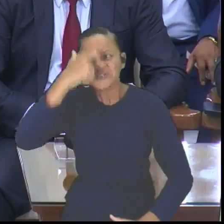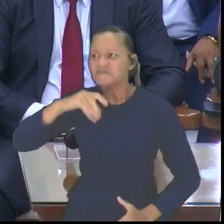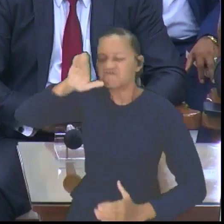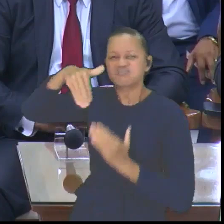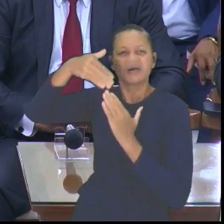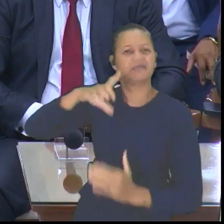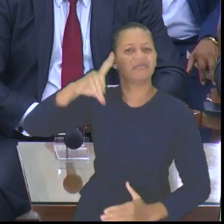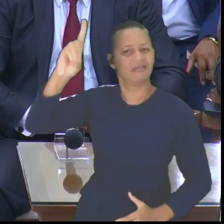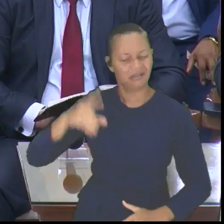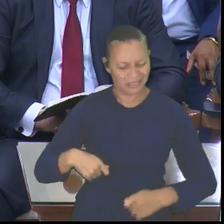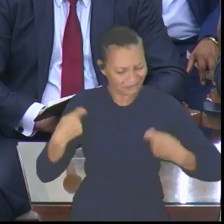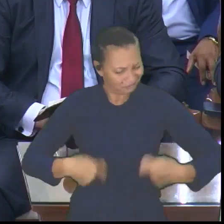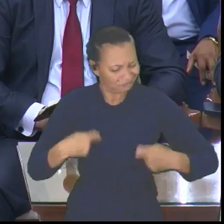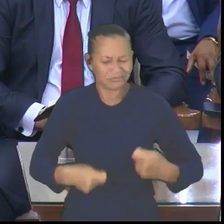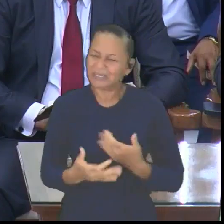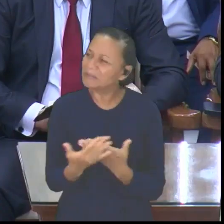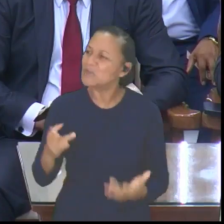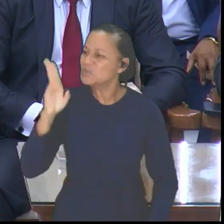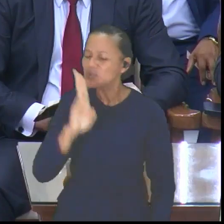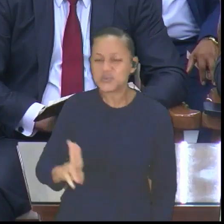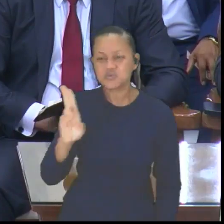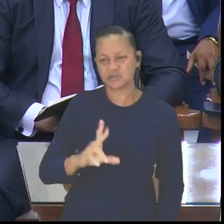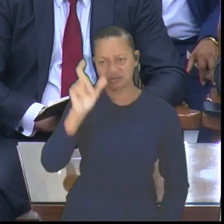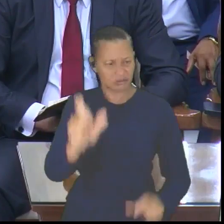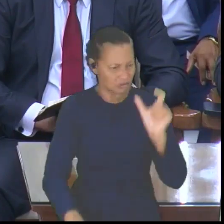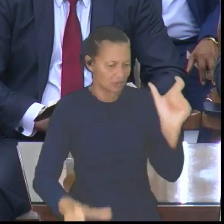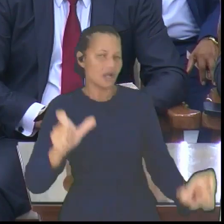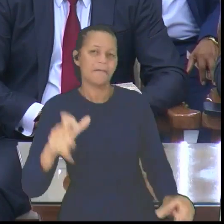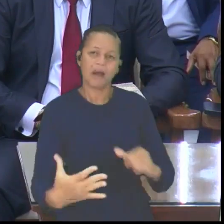às vezes nós precisamos e Deus usa homens